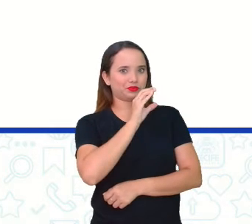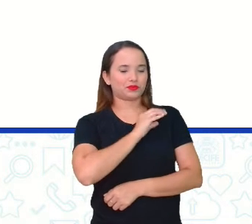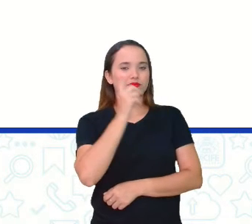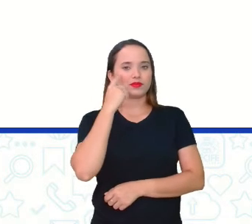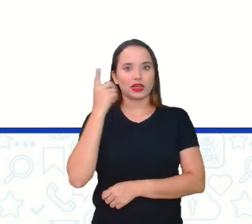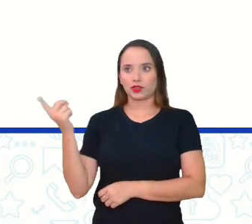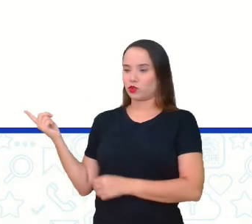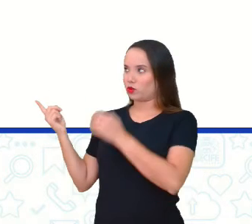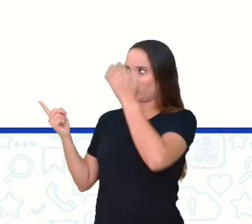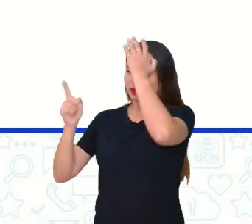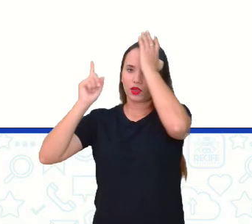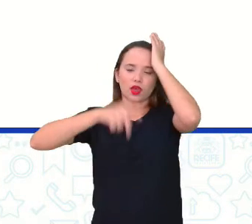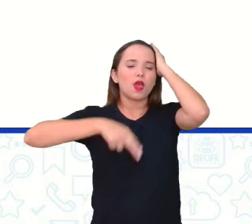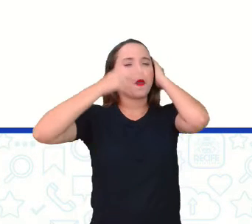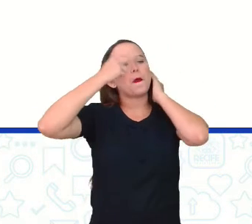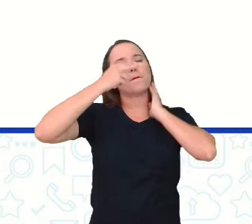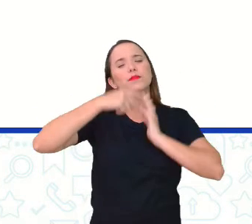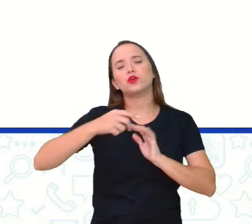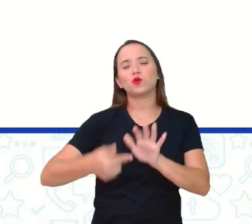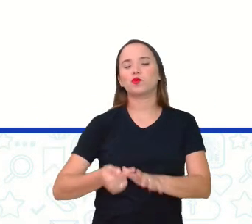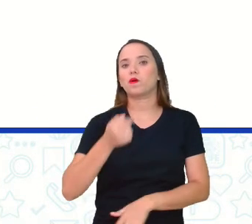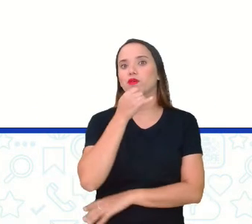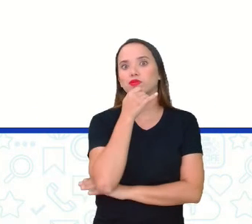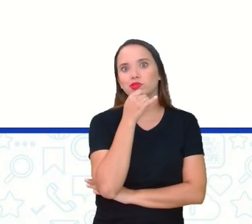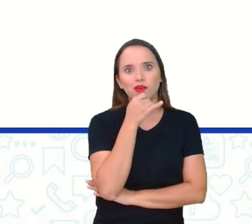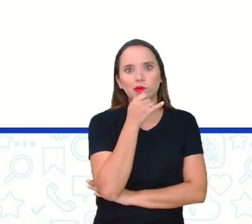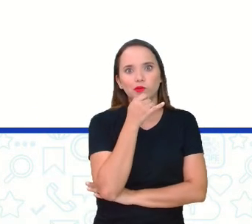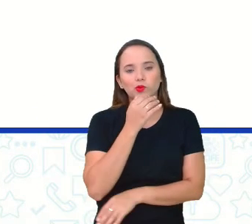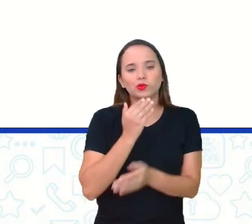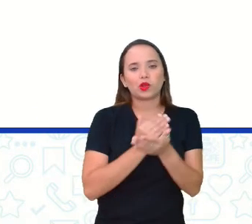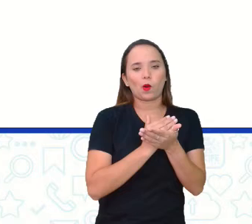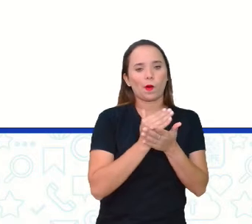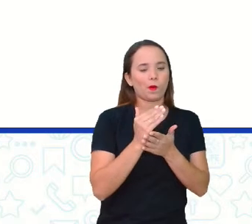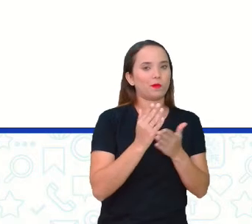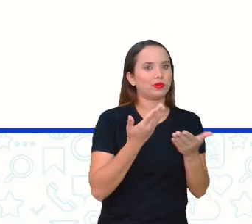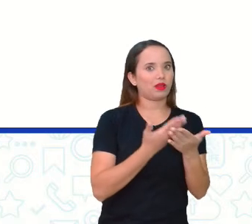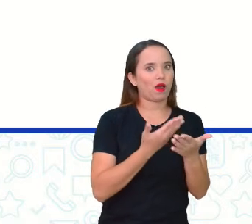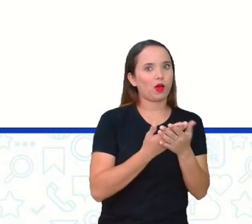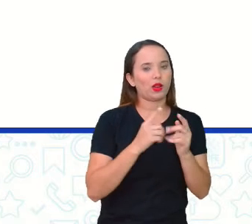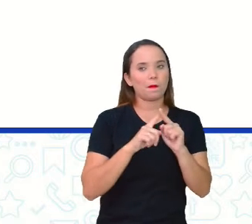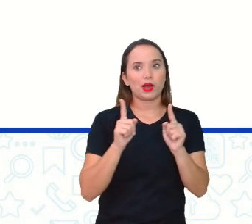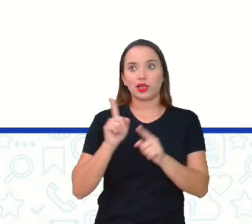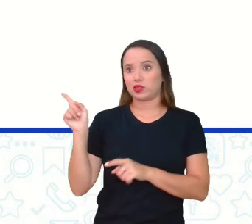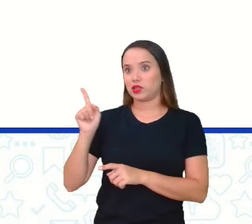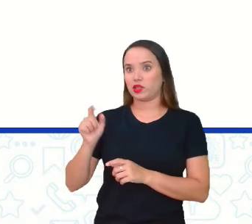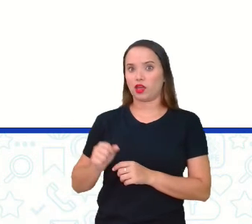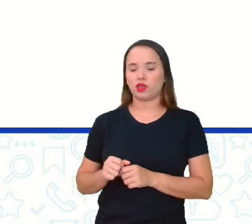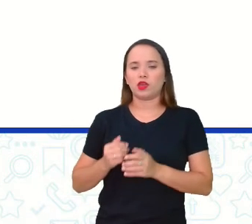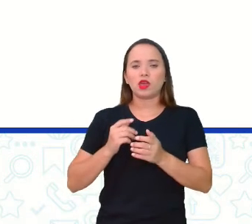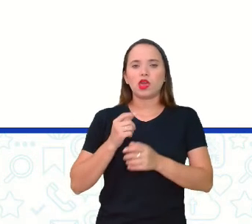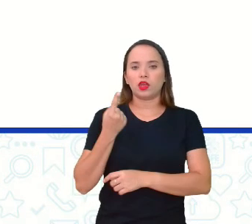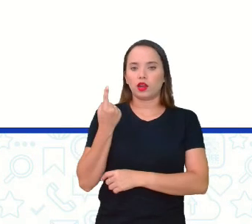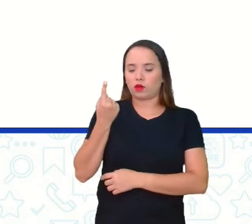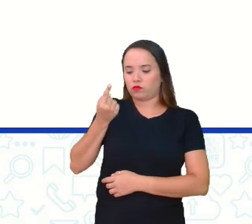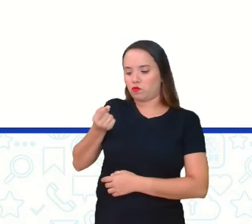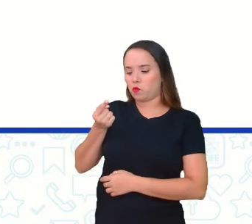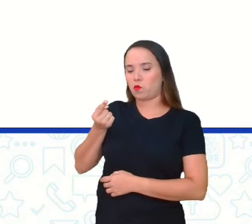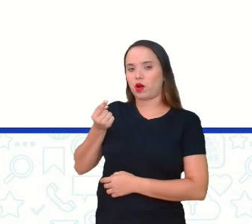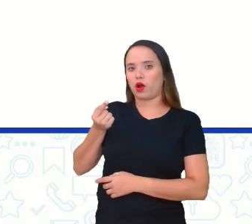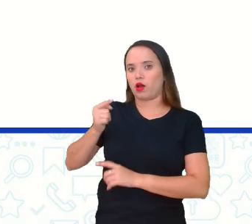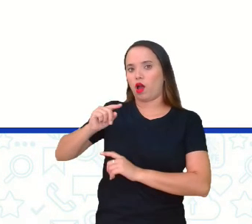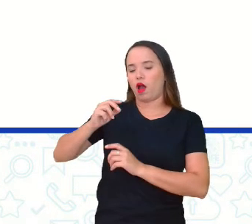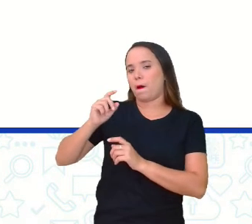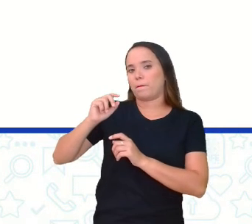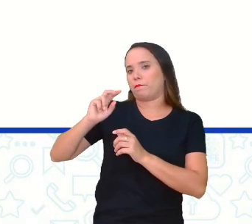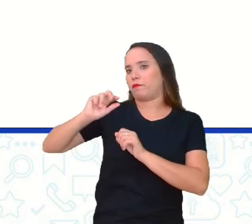o mesmo problema da aula de hoje, da aula inicial, só que observa que esse aí, ao invés de uma bolinha se transformar